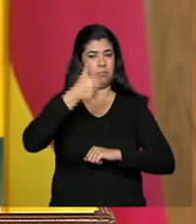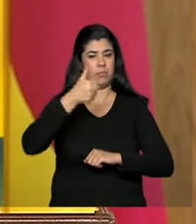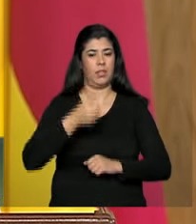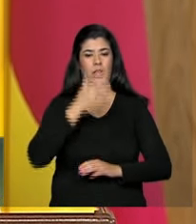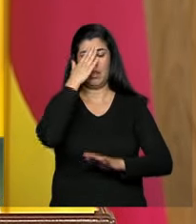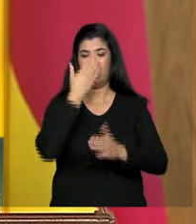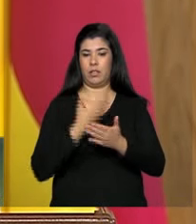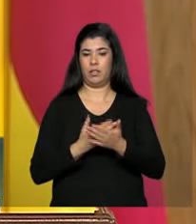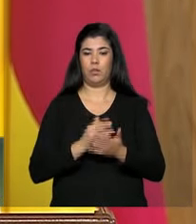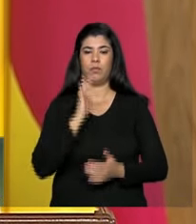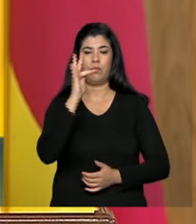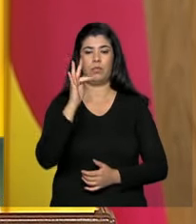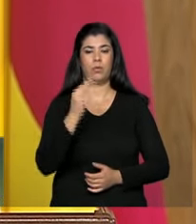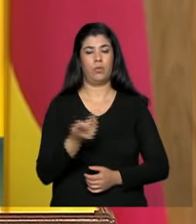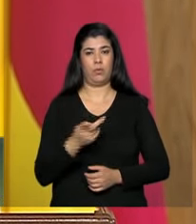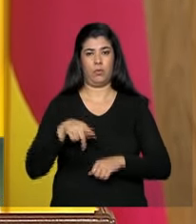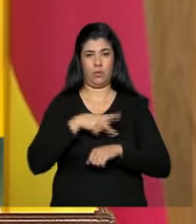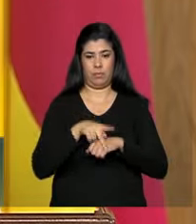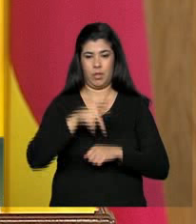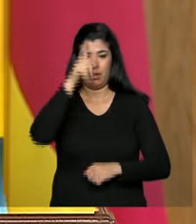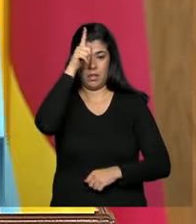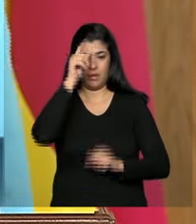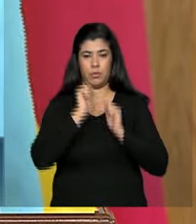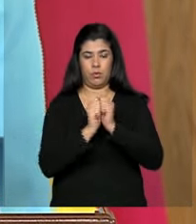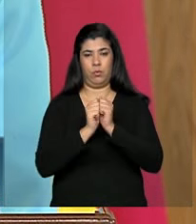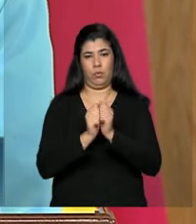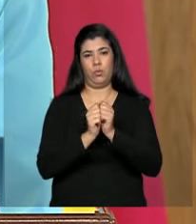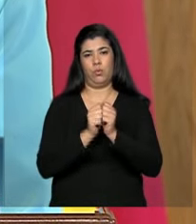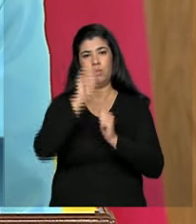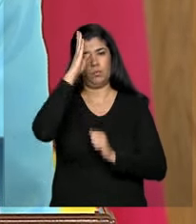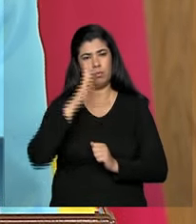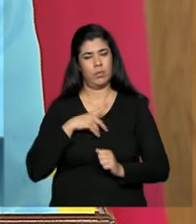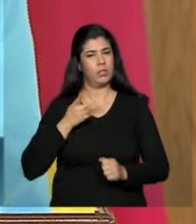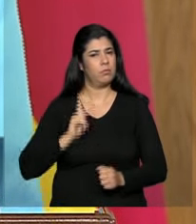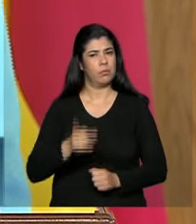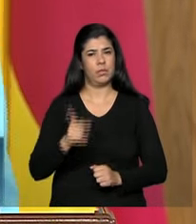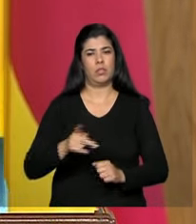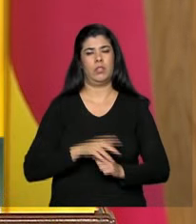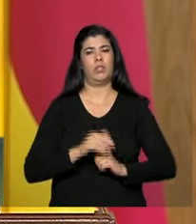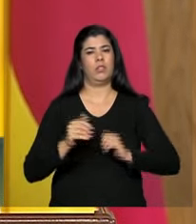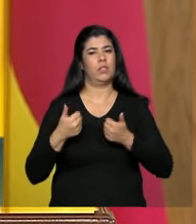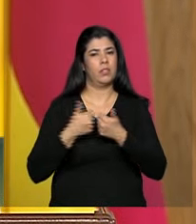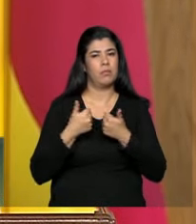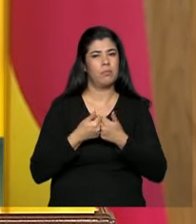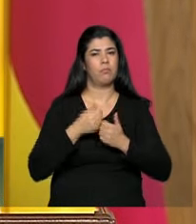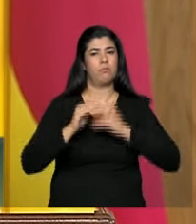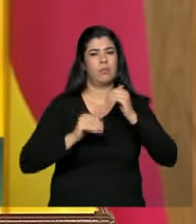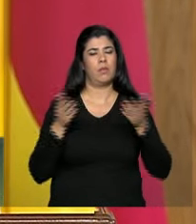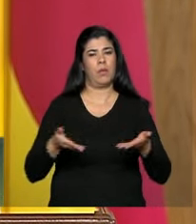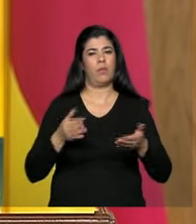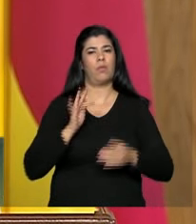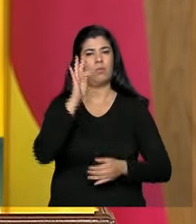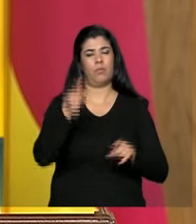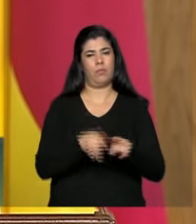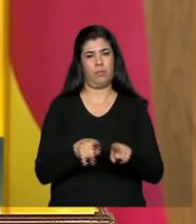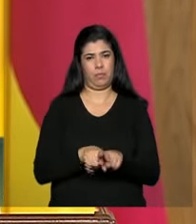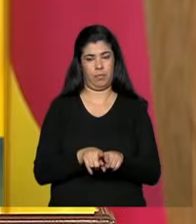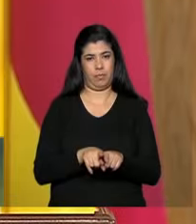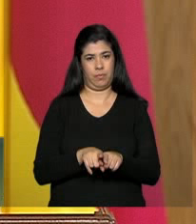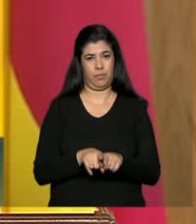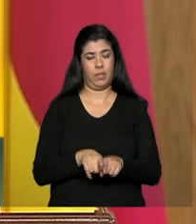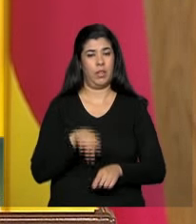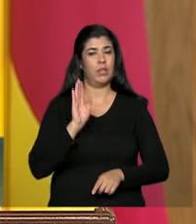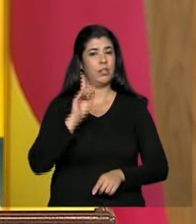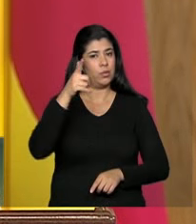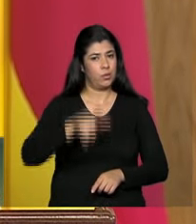nós veremos a Alemanha e o Brasil cada vez mais próximos no presente e no futuro. Uma